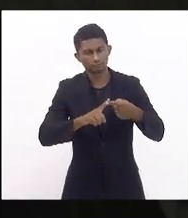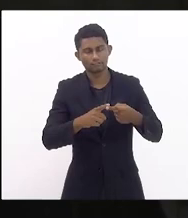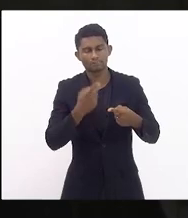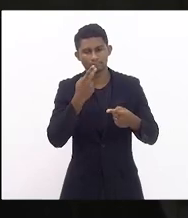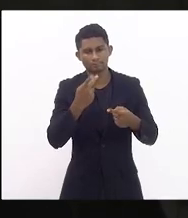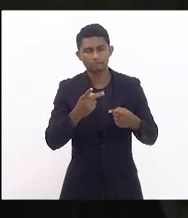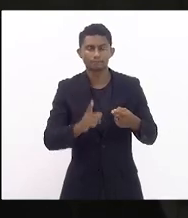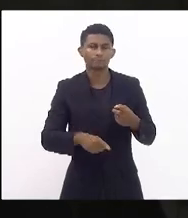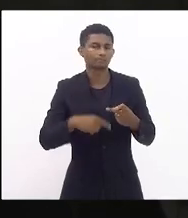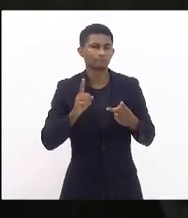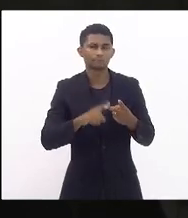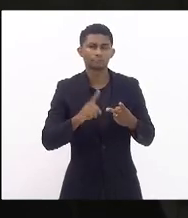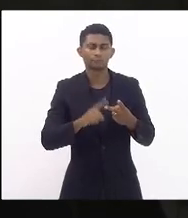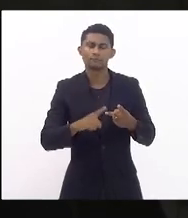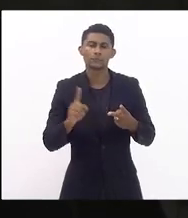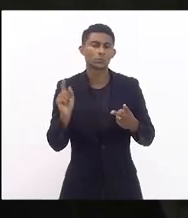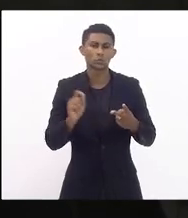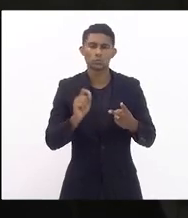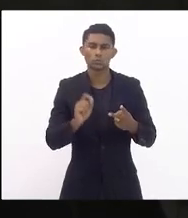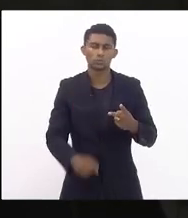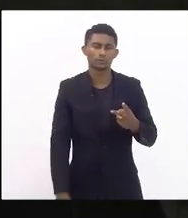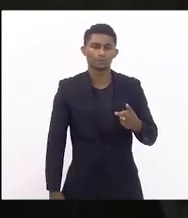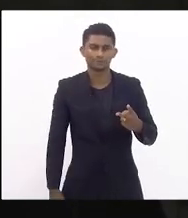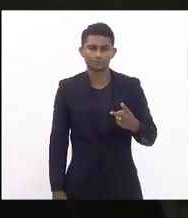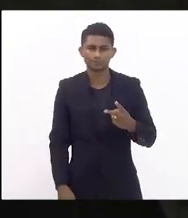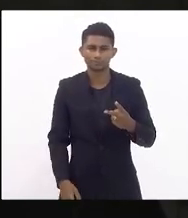E segundo, senhora presidente,